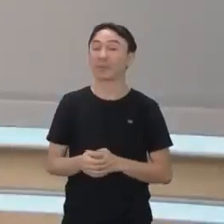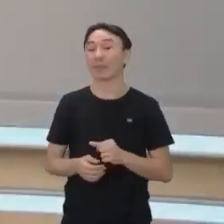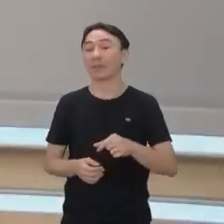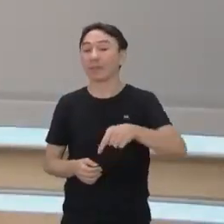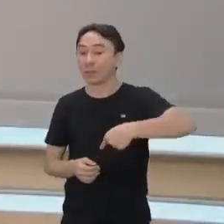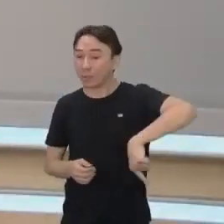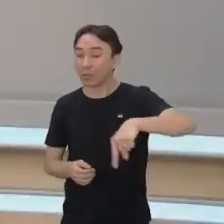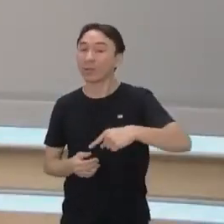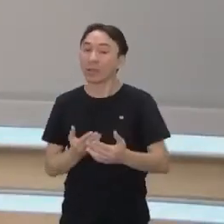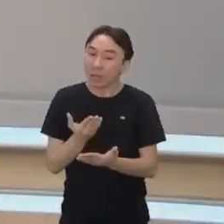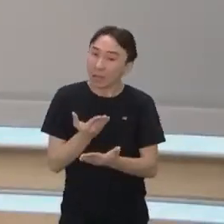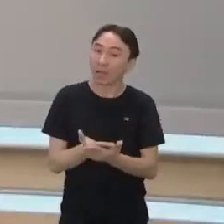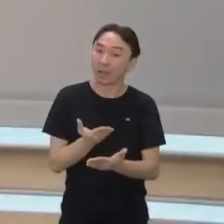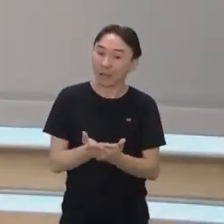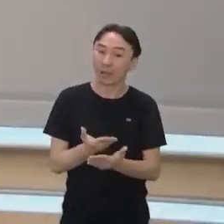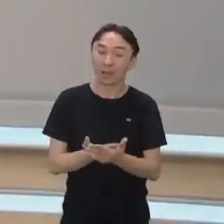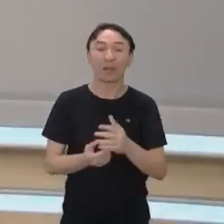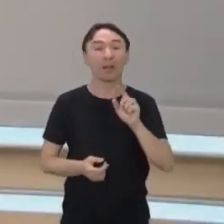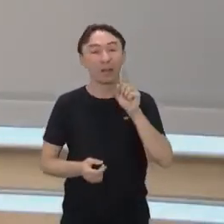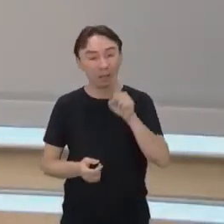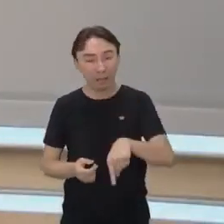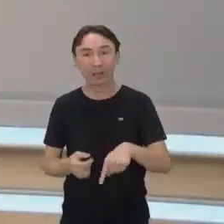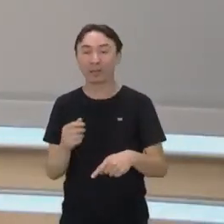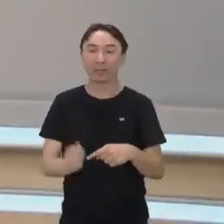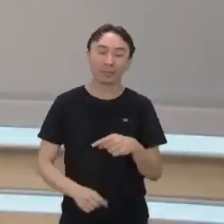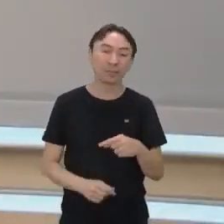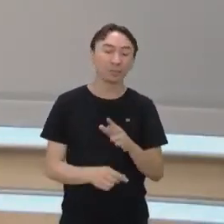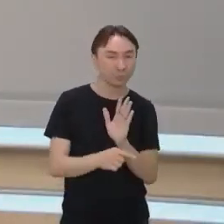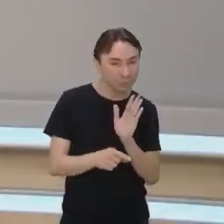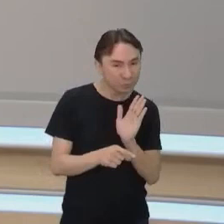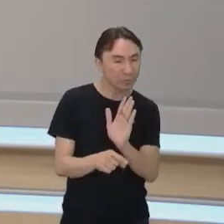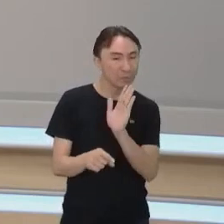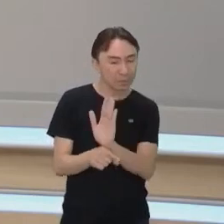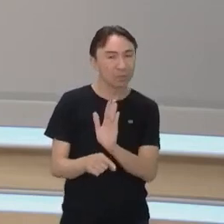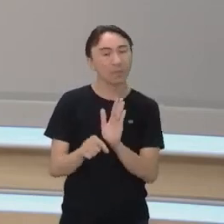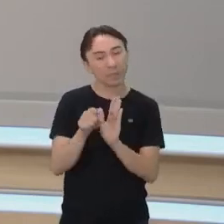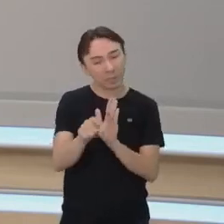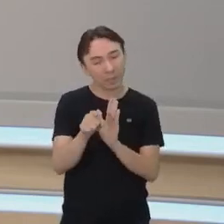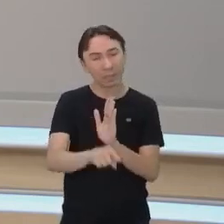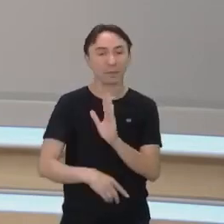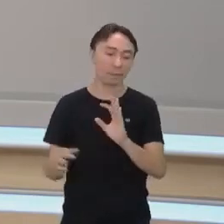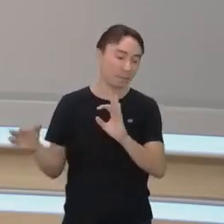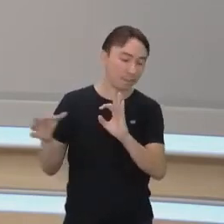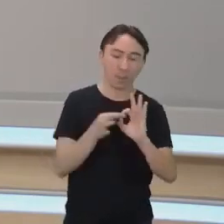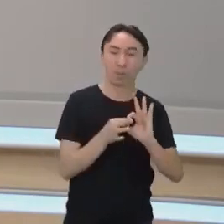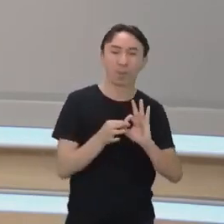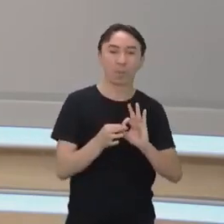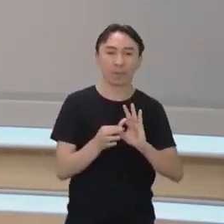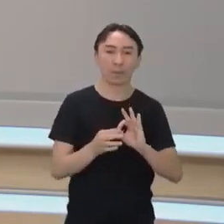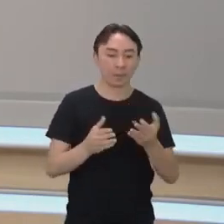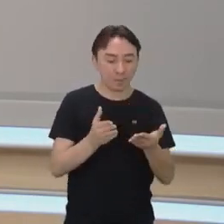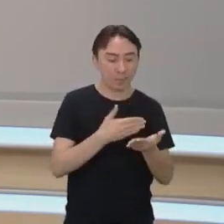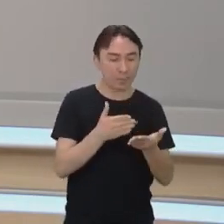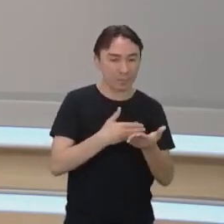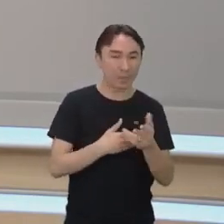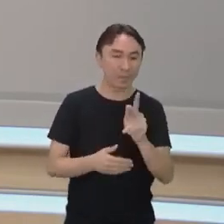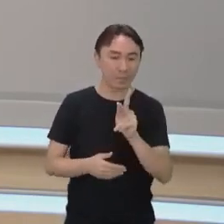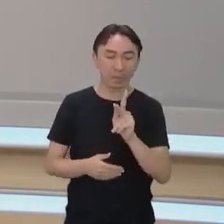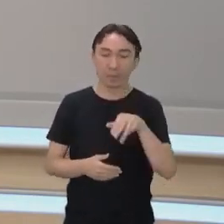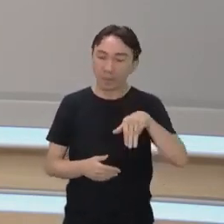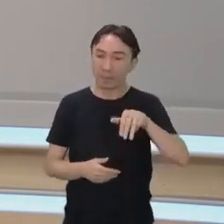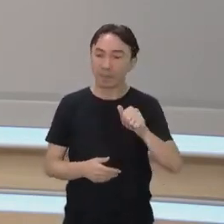elaborada em convergência com o material de apoio do professor, que está disponível aí para vocês aí nas